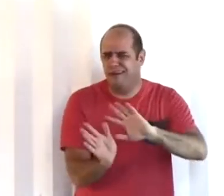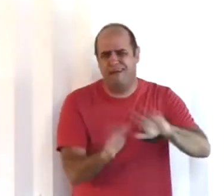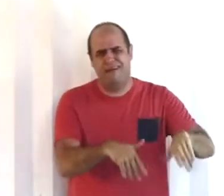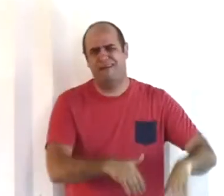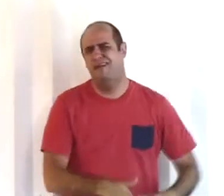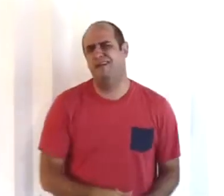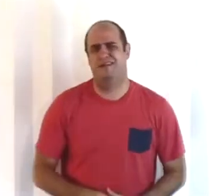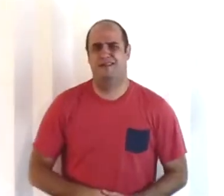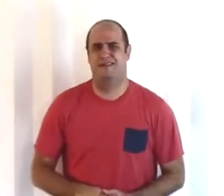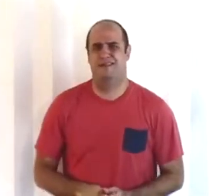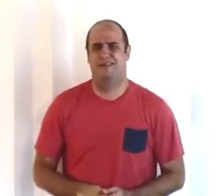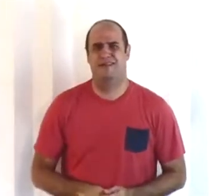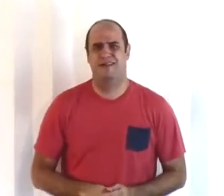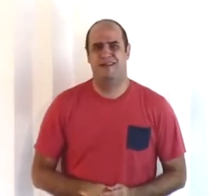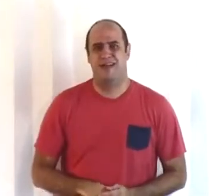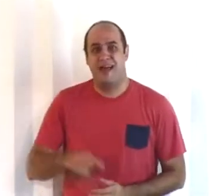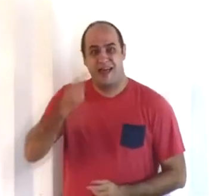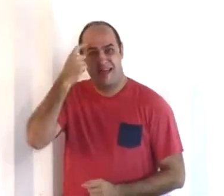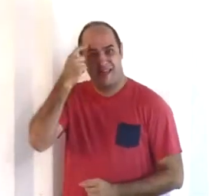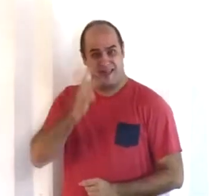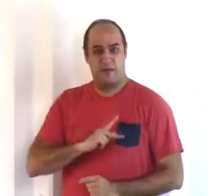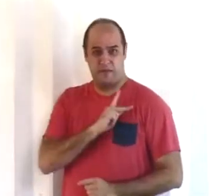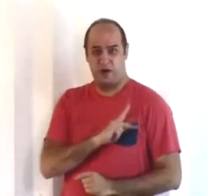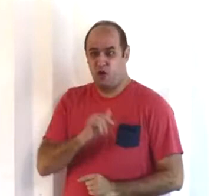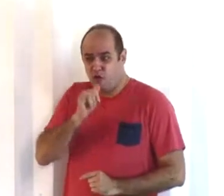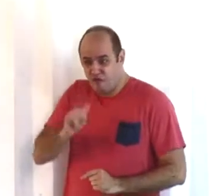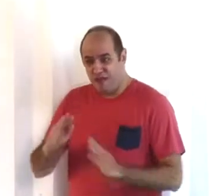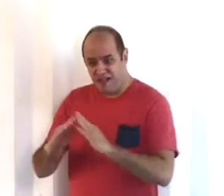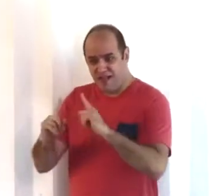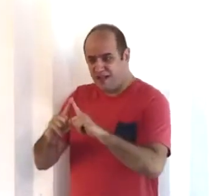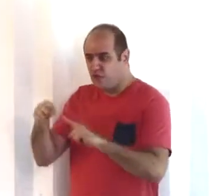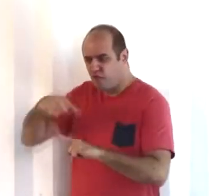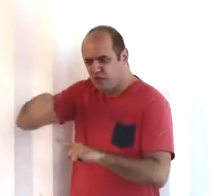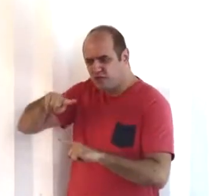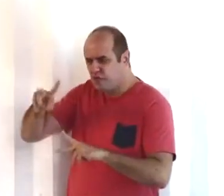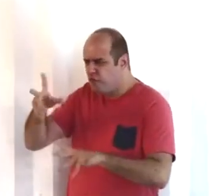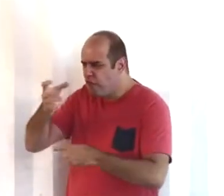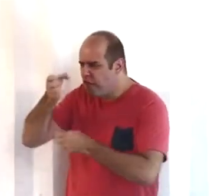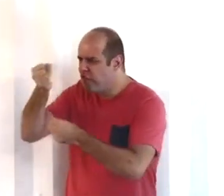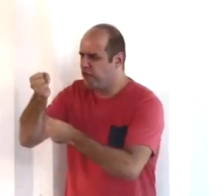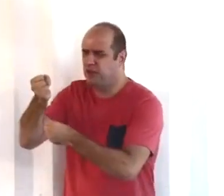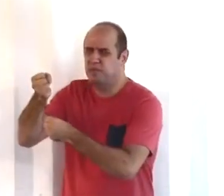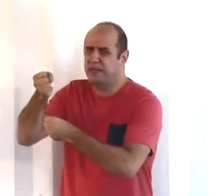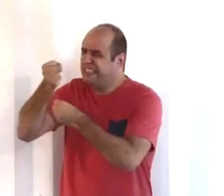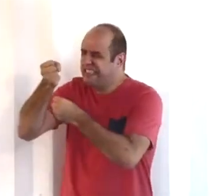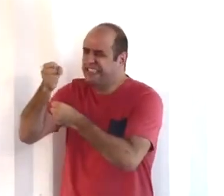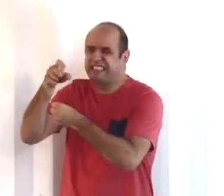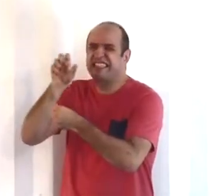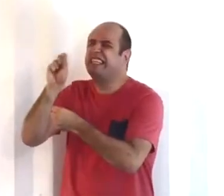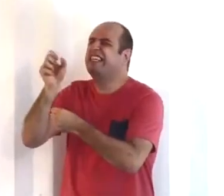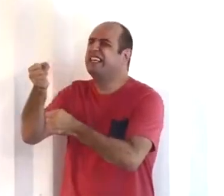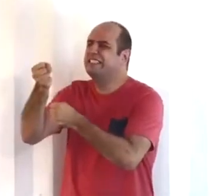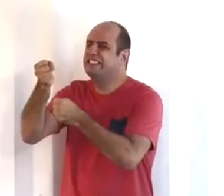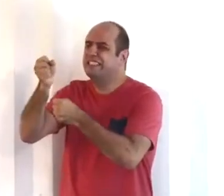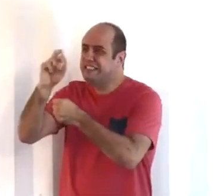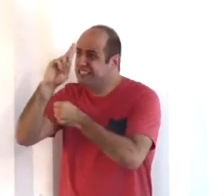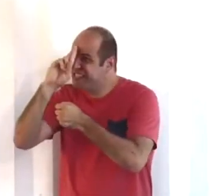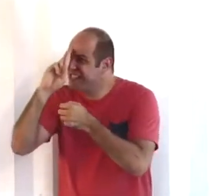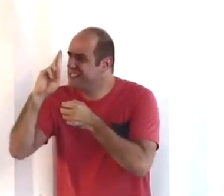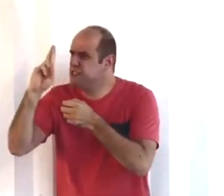no capítulo 4 é: permaneçam firmes. Mas firmes no que, Paulo? Firmes no Senhor.